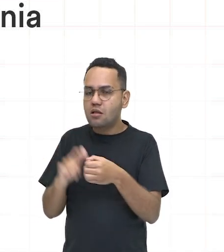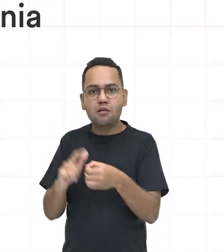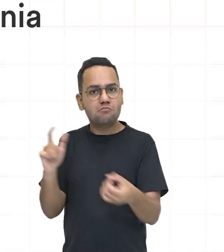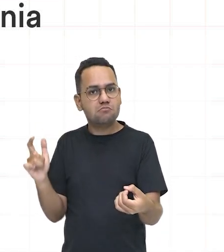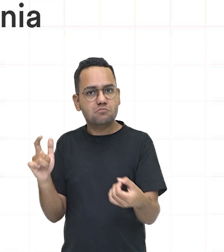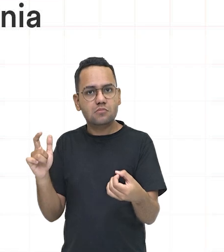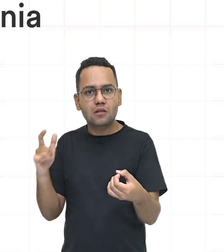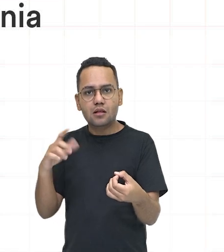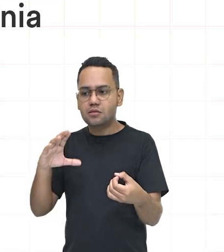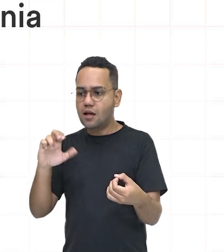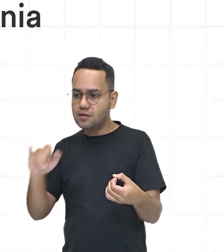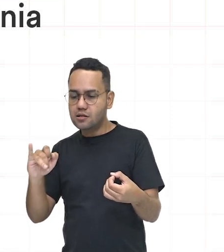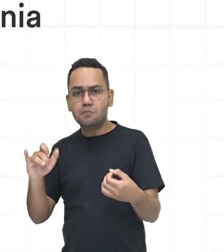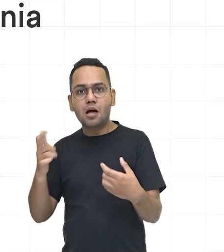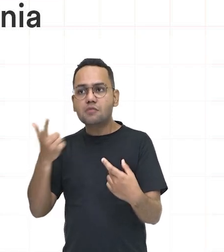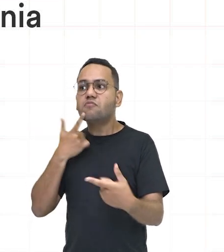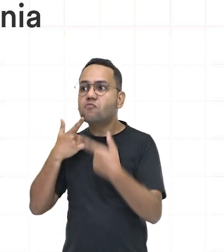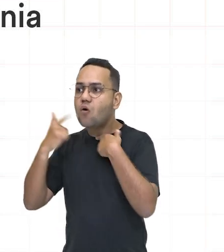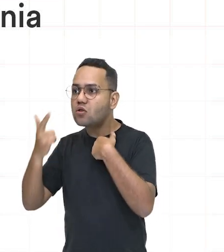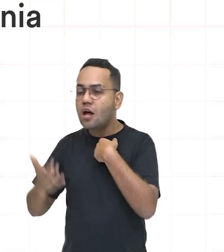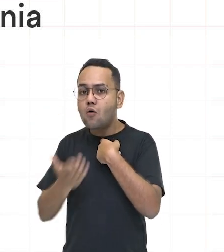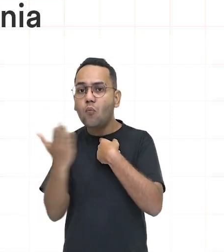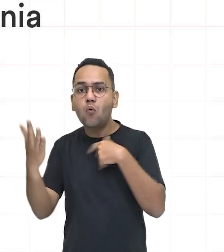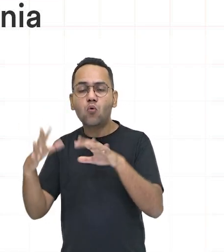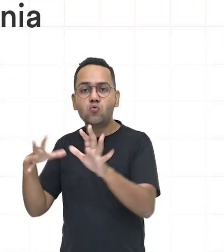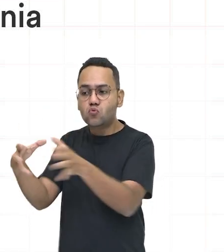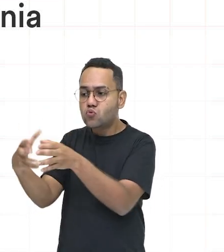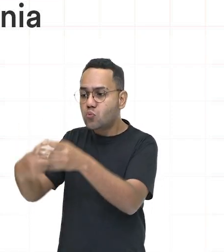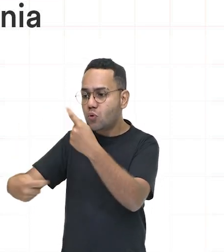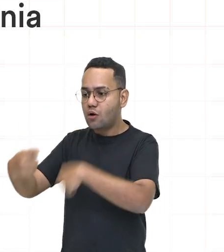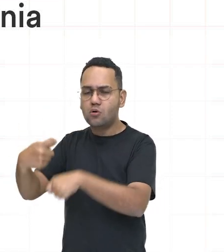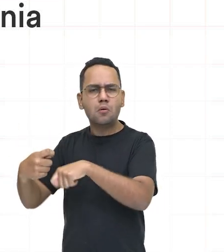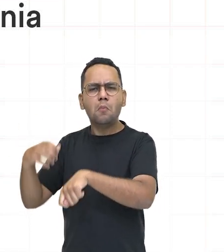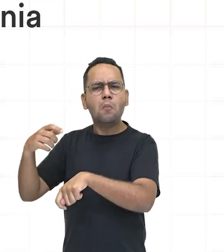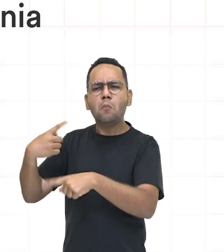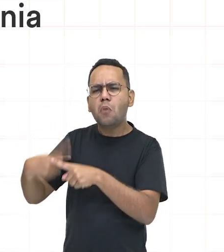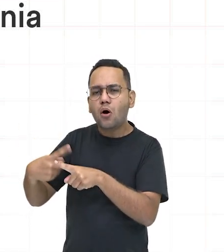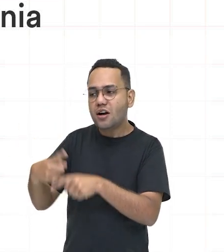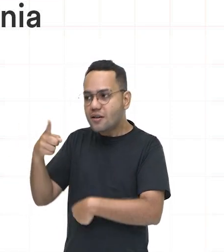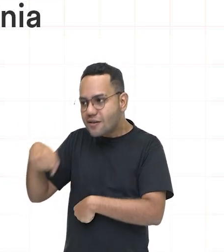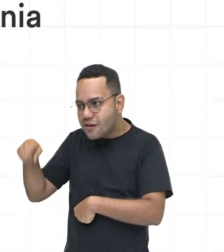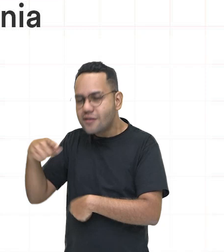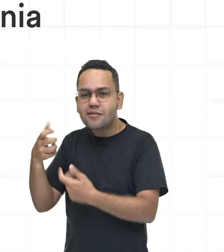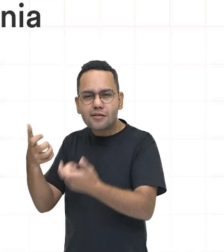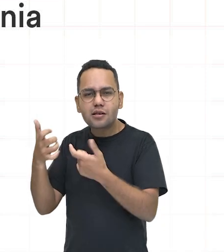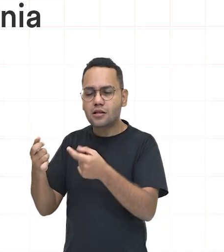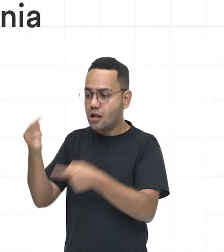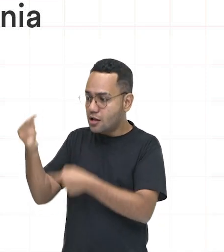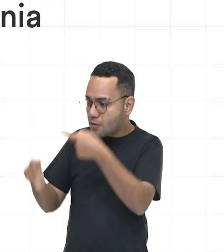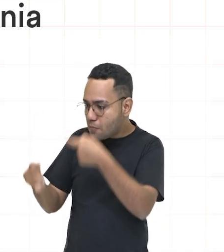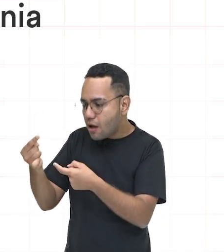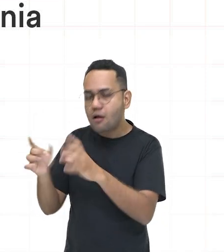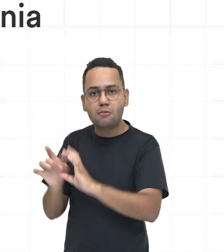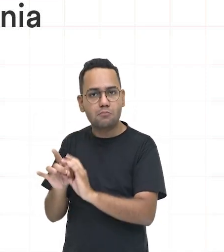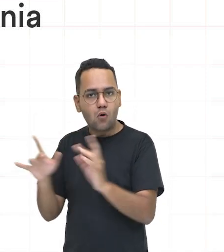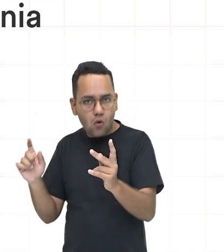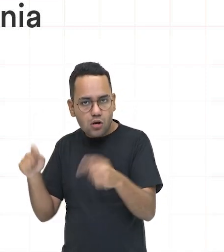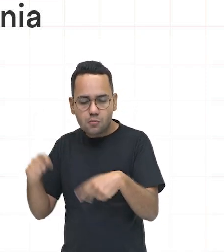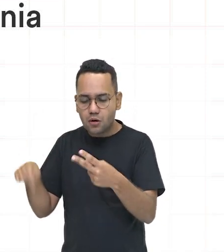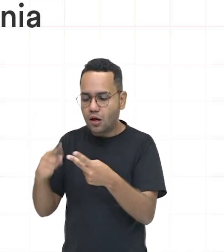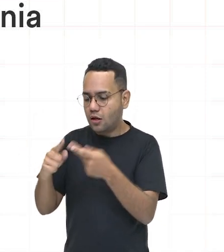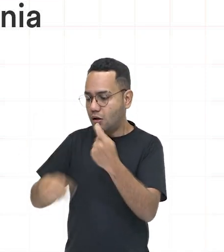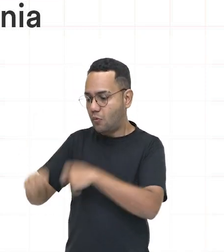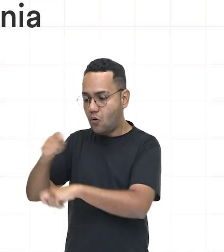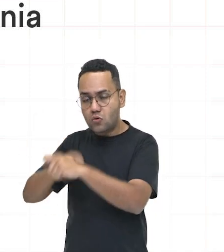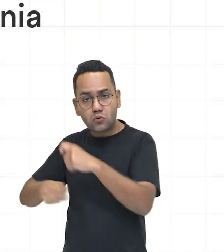quiseram se integrar à União Europeia porque queriam mais liberdade econômica, mais liberdade política, tendo ali a